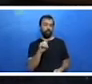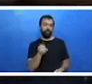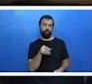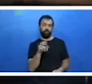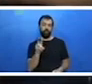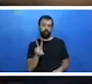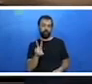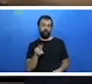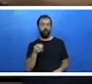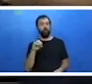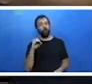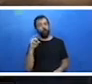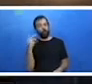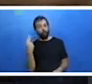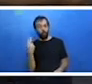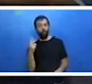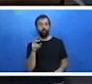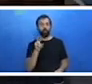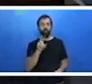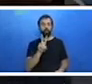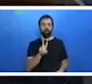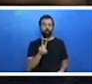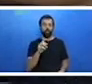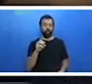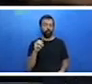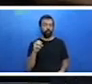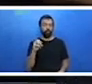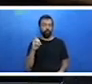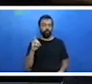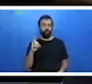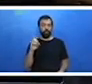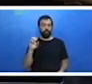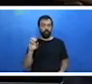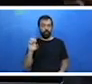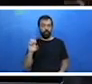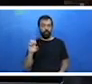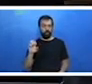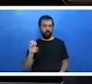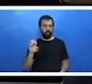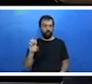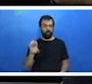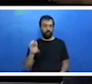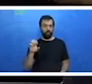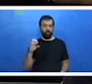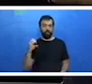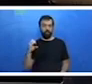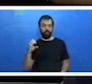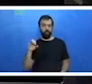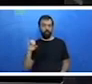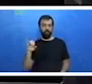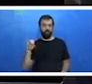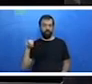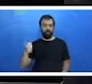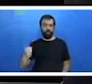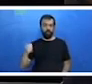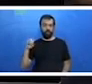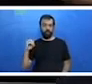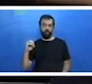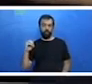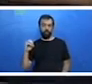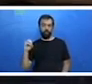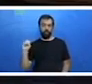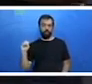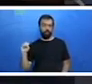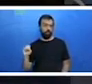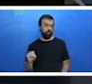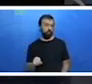bom? O 2, vocês vão observar essa tabela de temperatura, que está lá no começo da